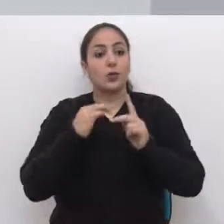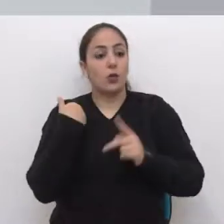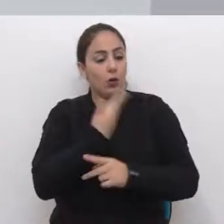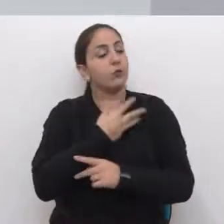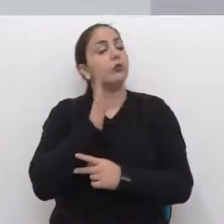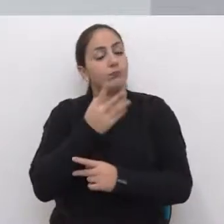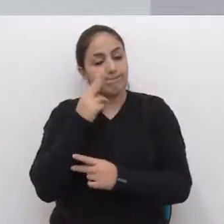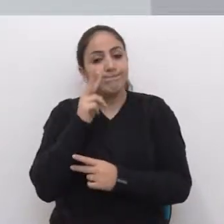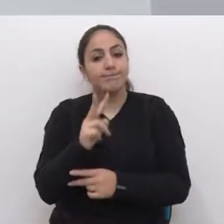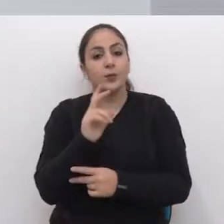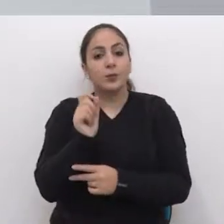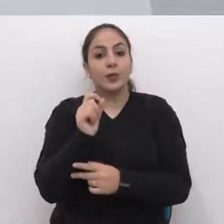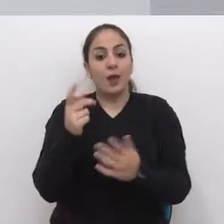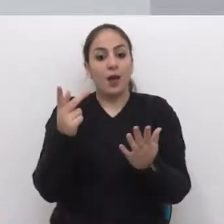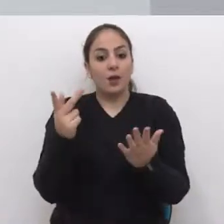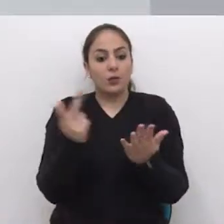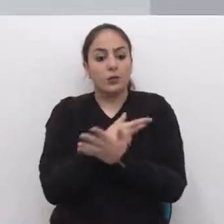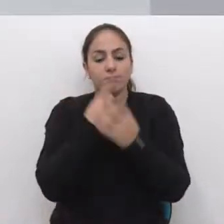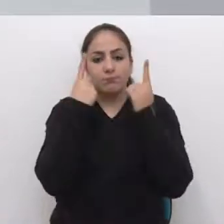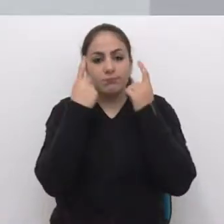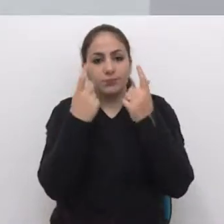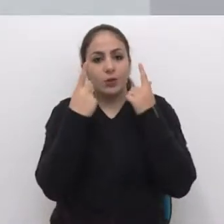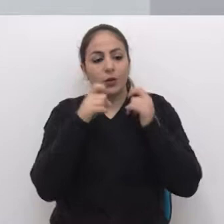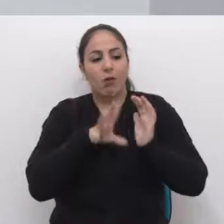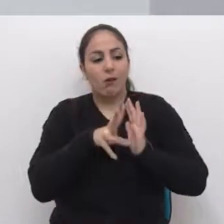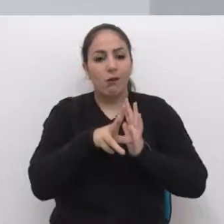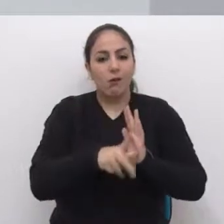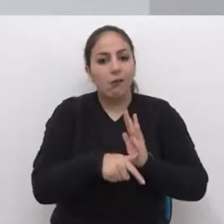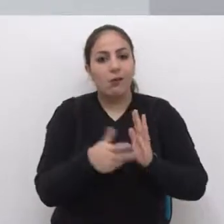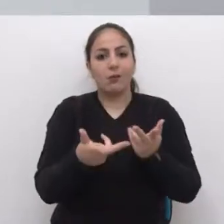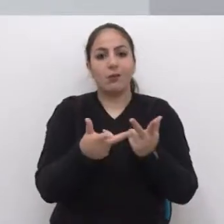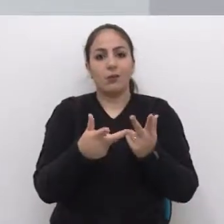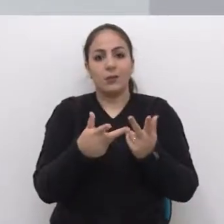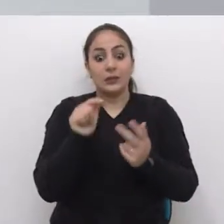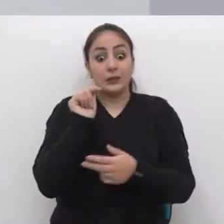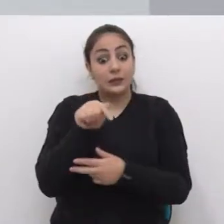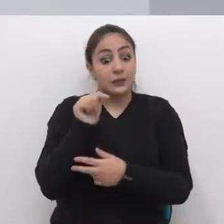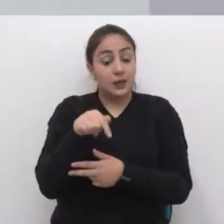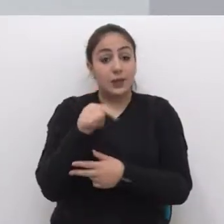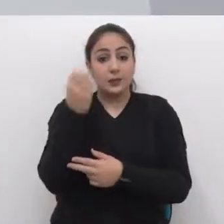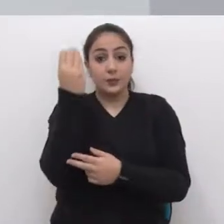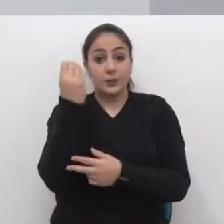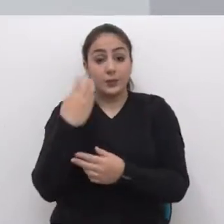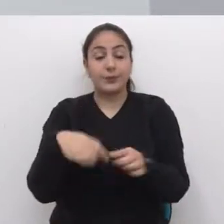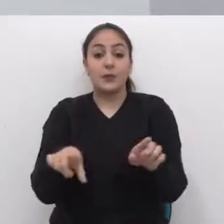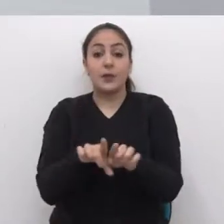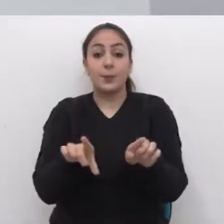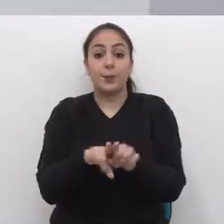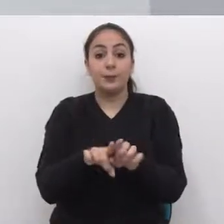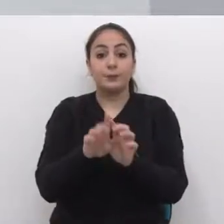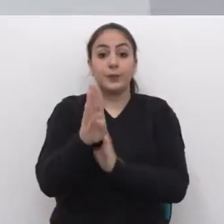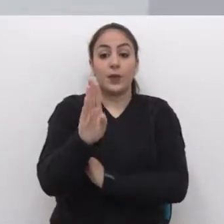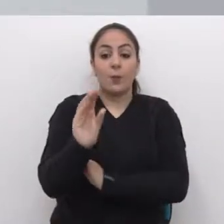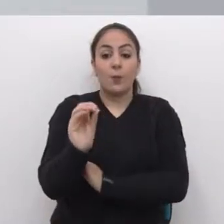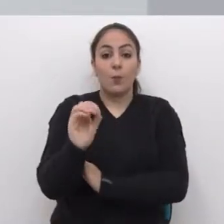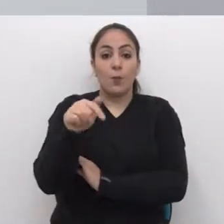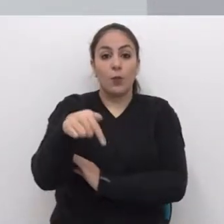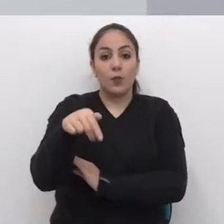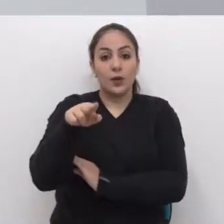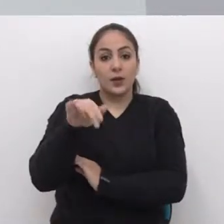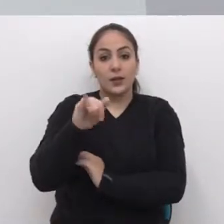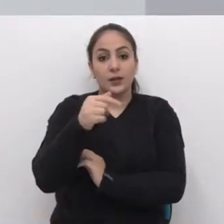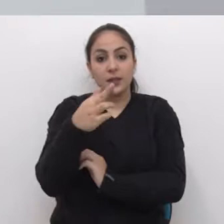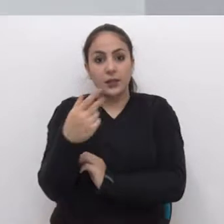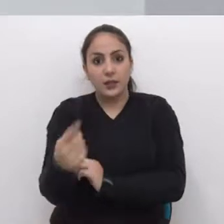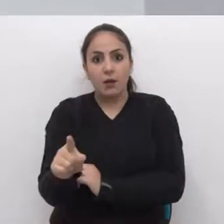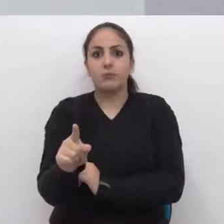constatou, atos de violência, de furto, de roubo nesses semáforos, lá no Boqueirão, em determinados semáforos que durante o